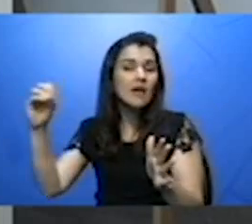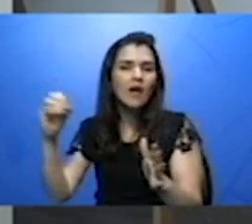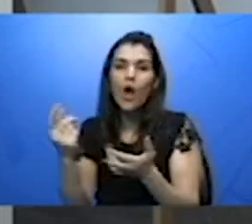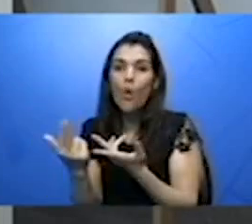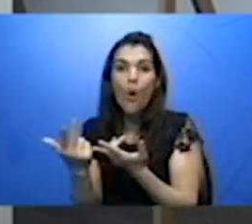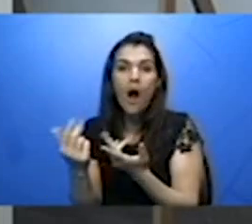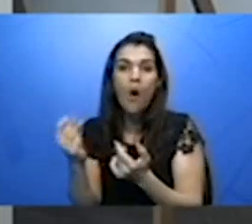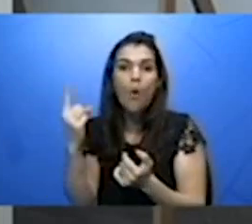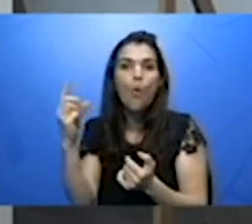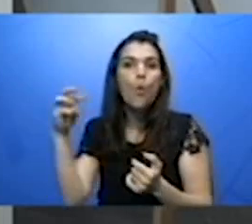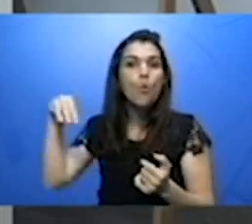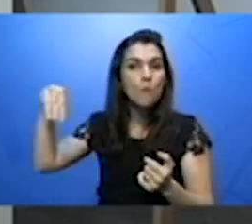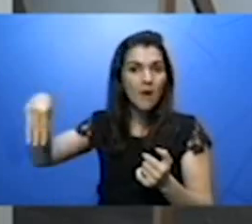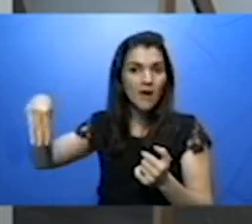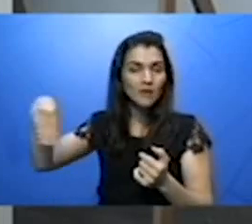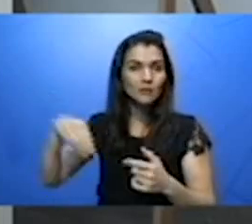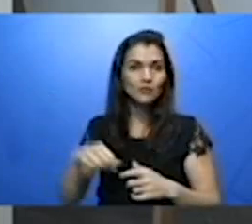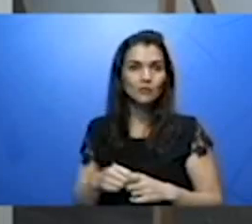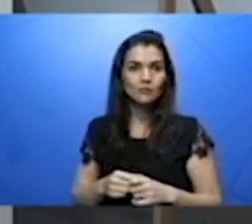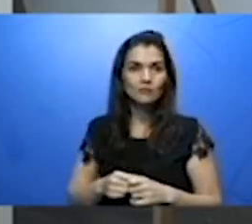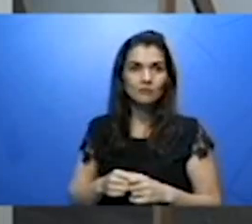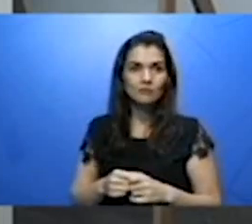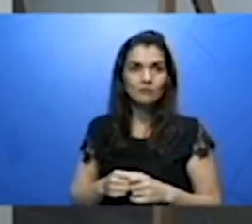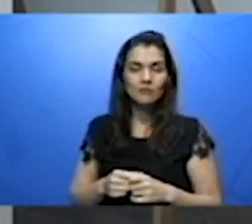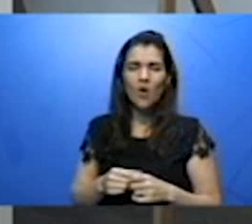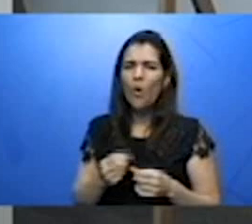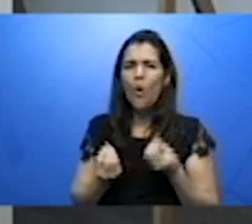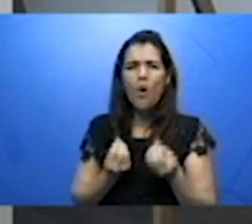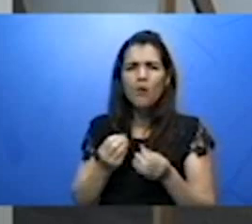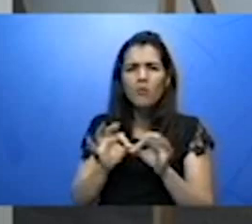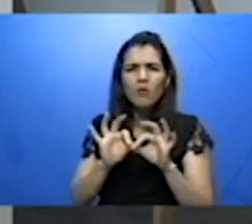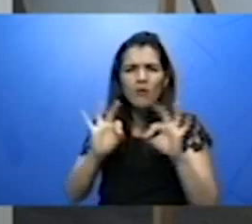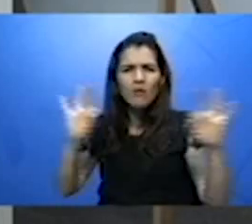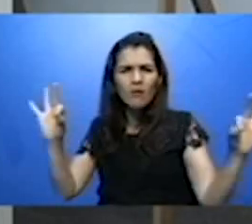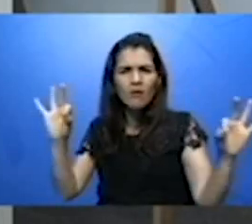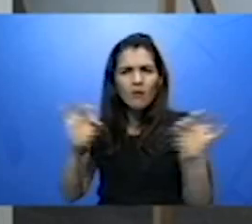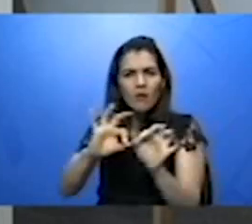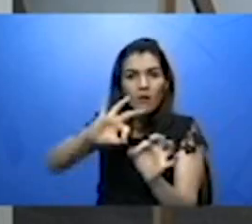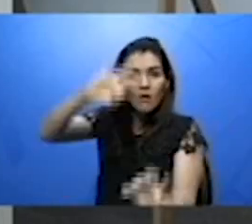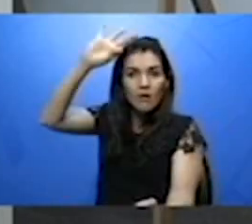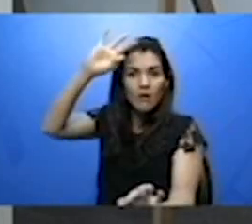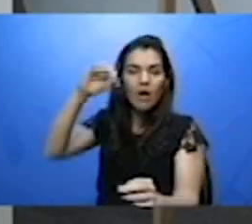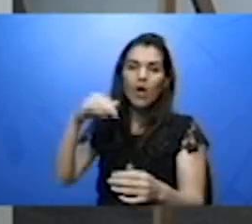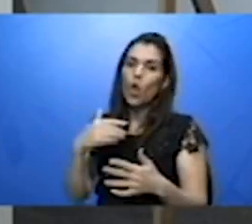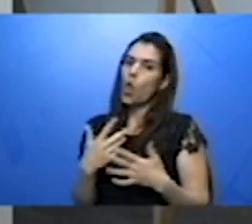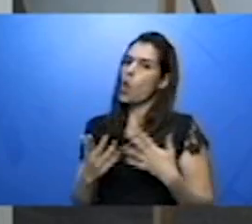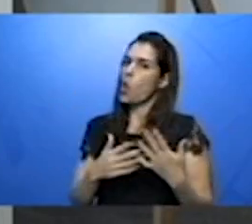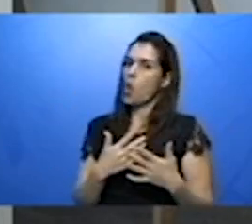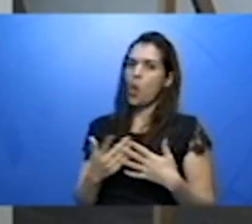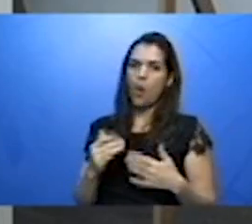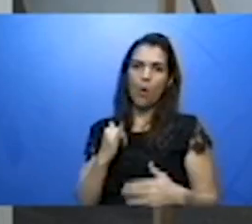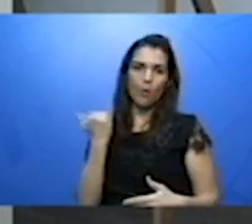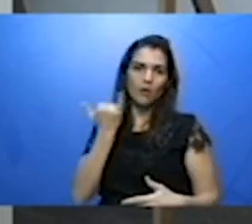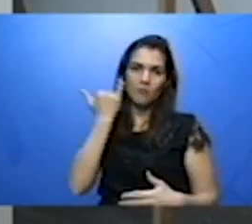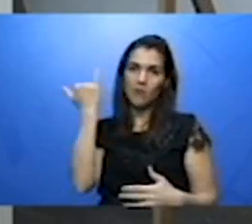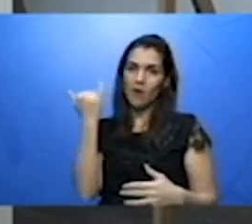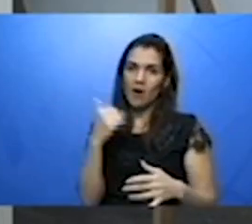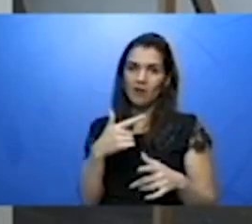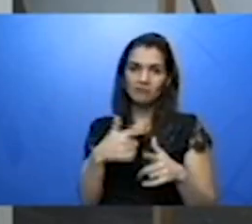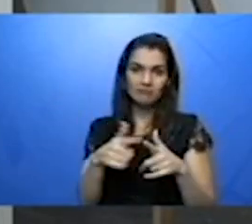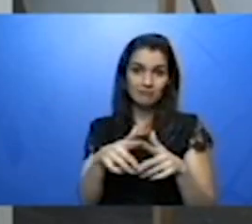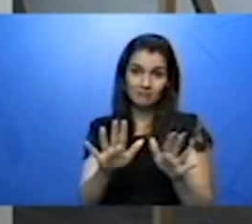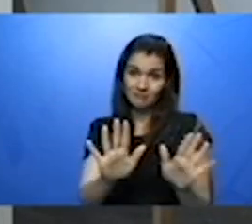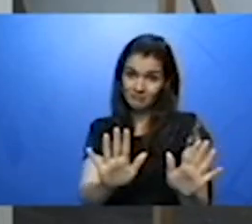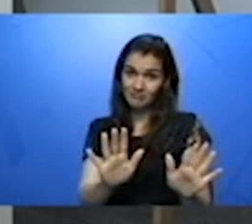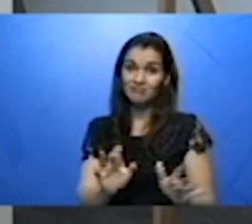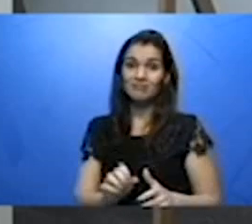a professora mais um metro eu vou medir de assim ou já sim e na posição que você precisar medir tá bom E